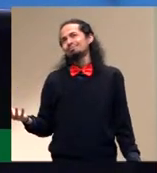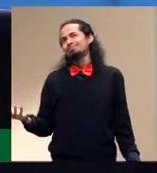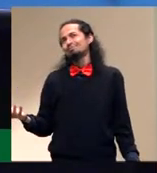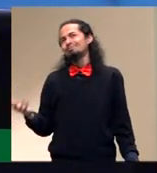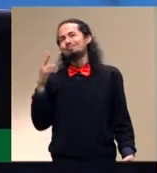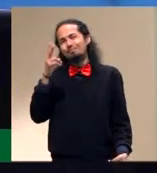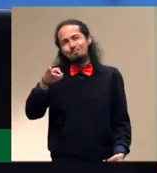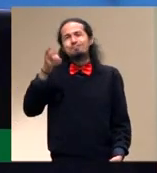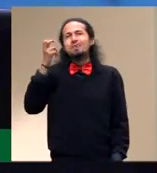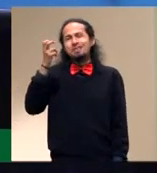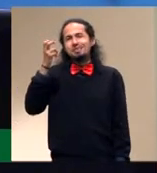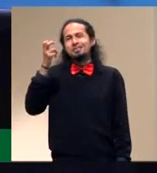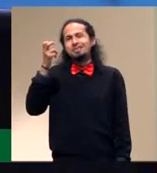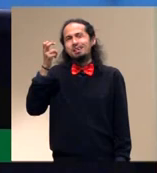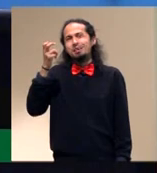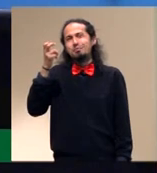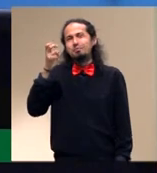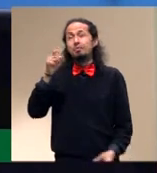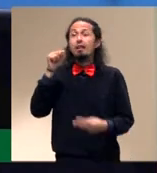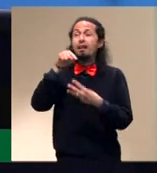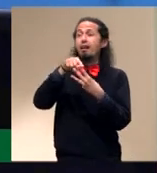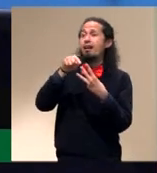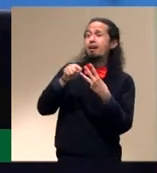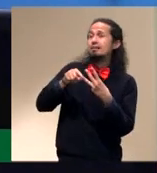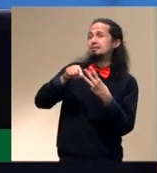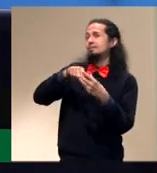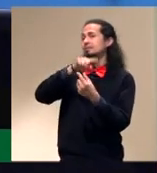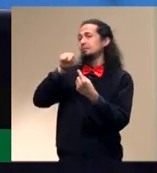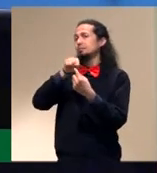Esse objetivo e o objetivo que a gente está buscando.